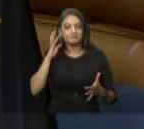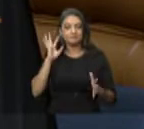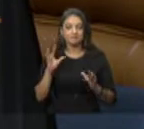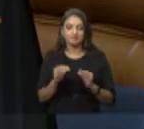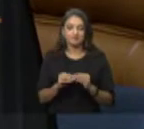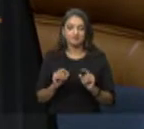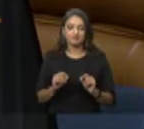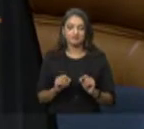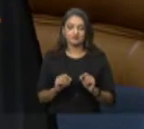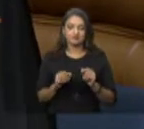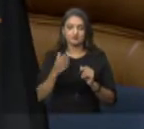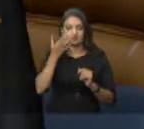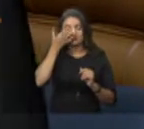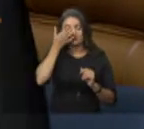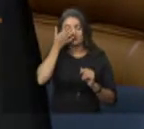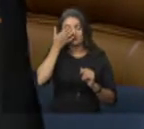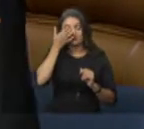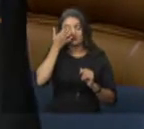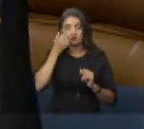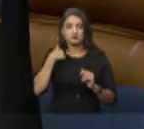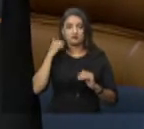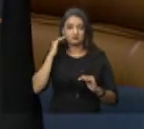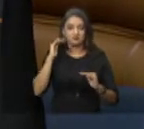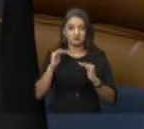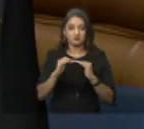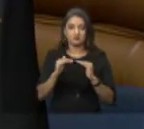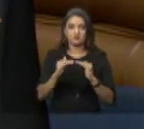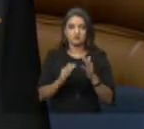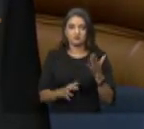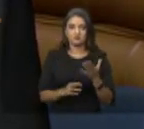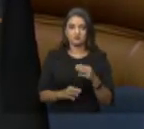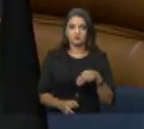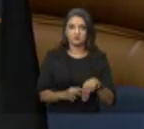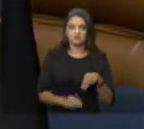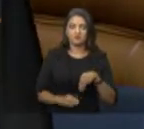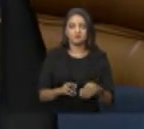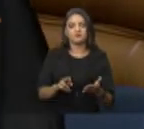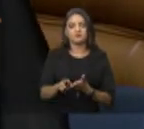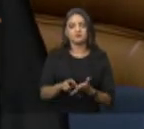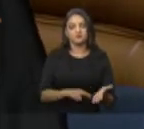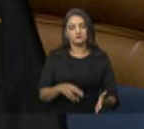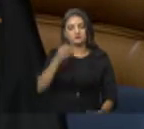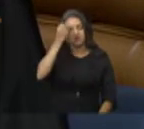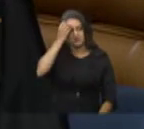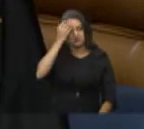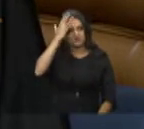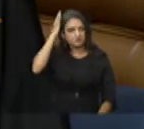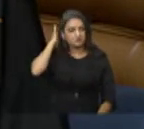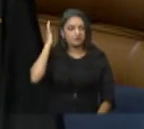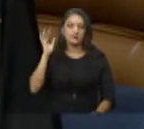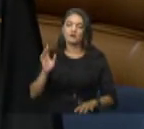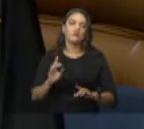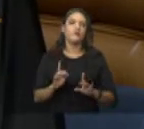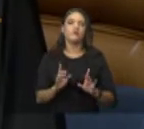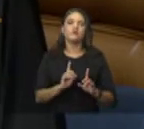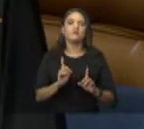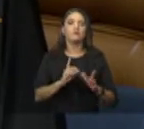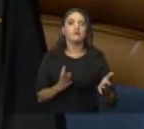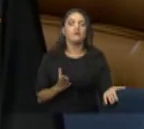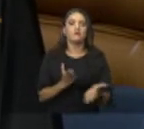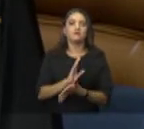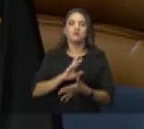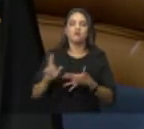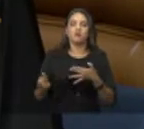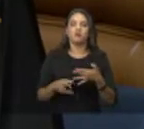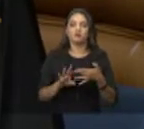eu no sentido de acompanhar o eminente relator Luis fluxo negando por dentro ao recurso extraordinário